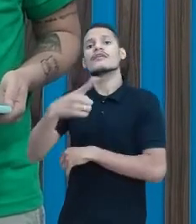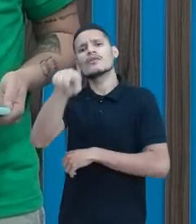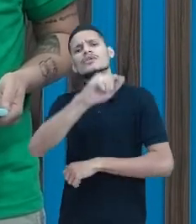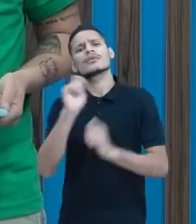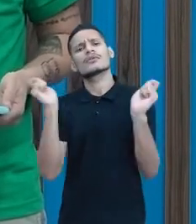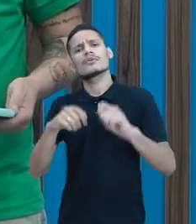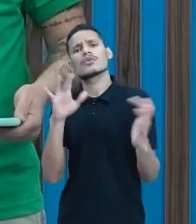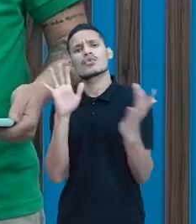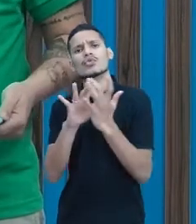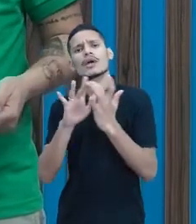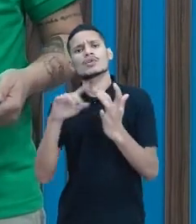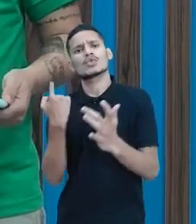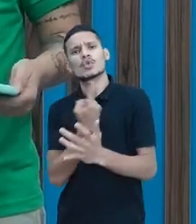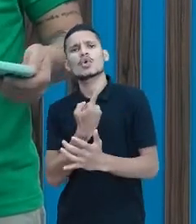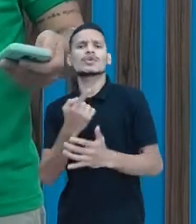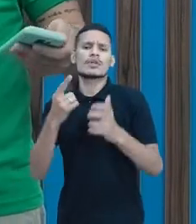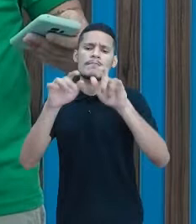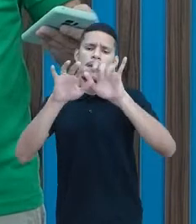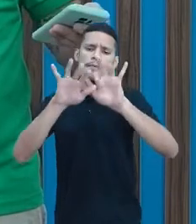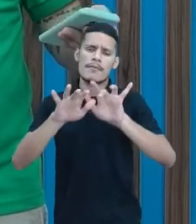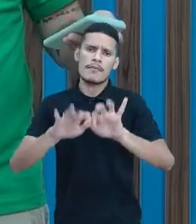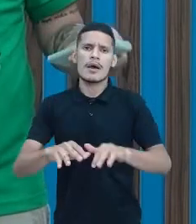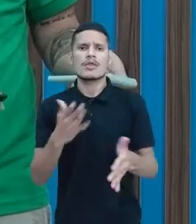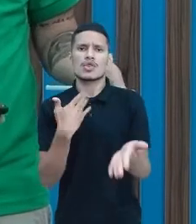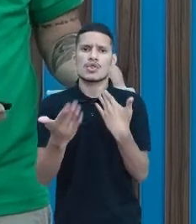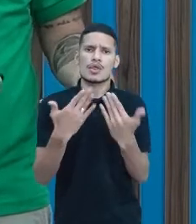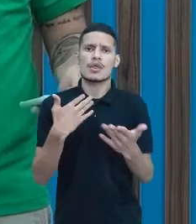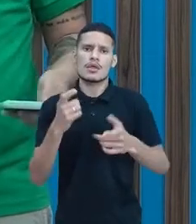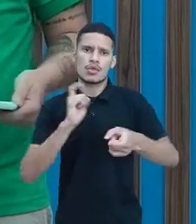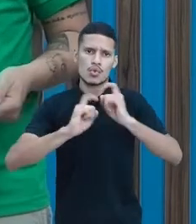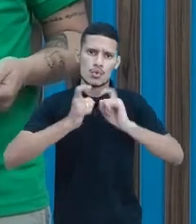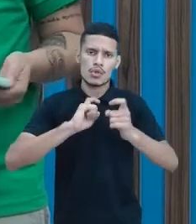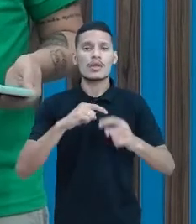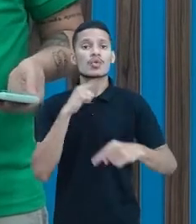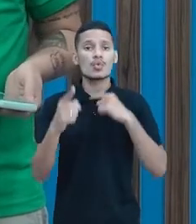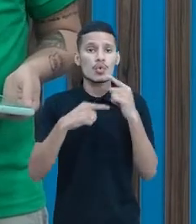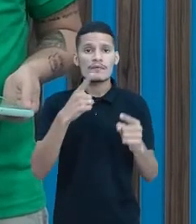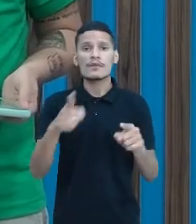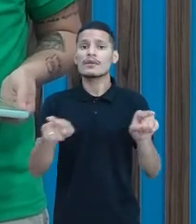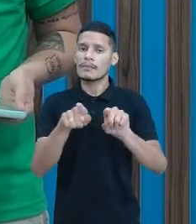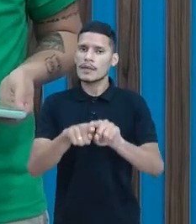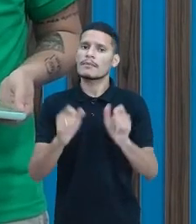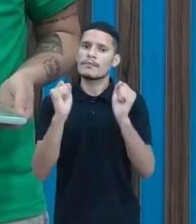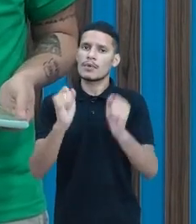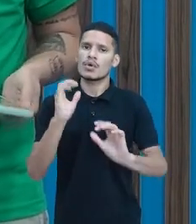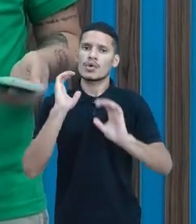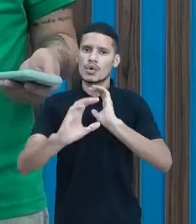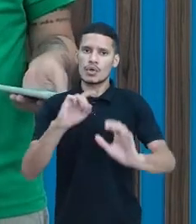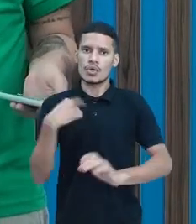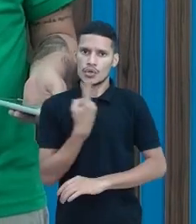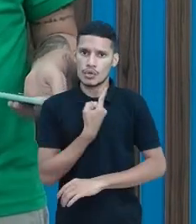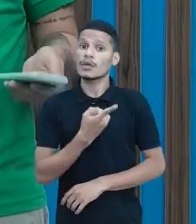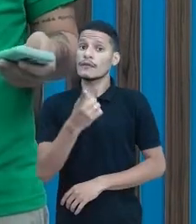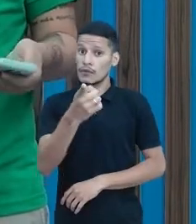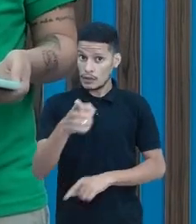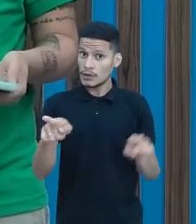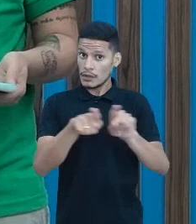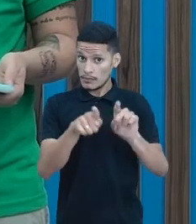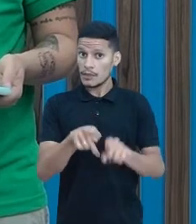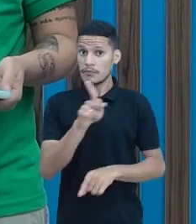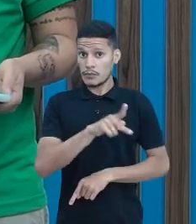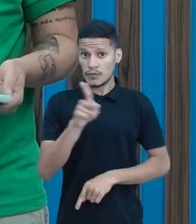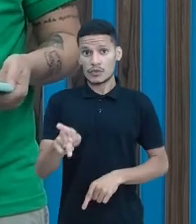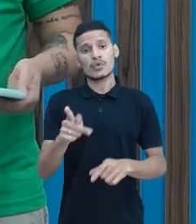em contato com a gente, que você escreve para você tirar alguma dúvida, para você se comunicar conosco, tá certo? E você também, colega